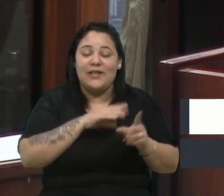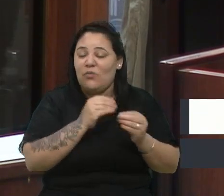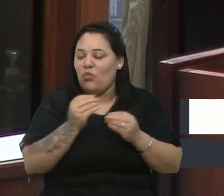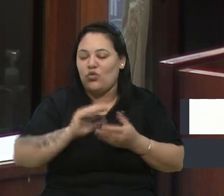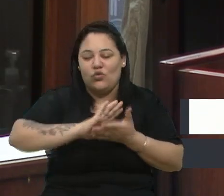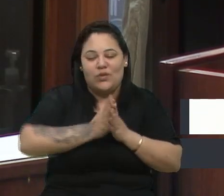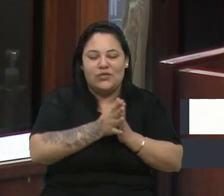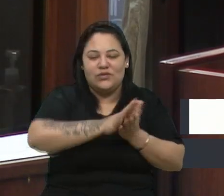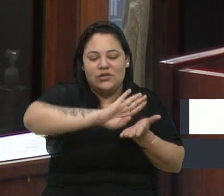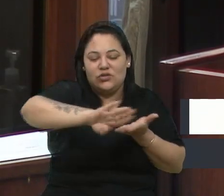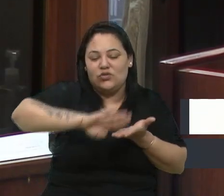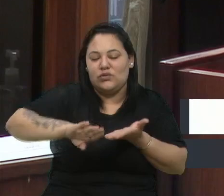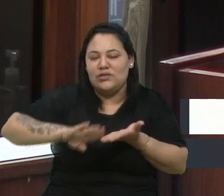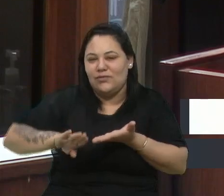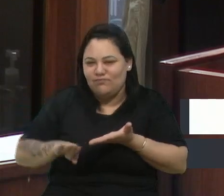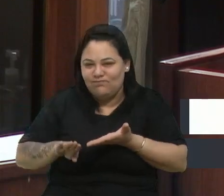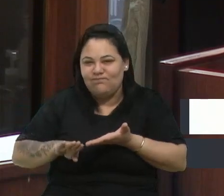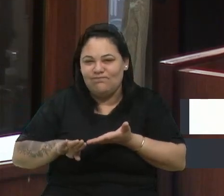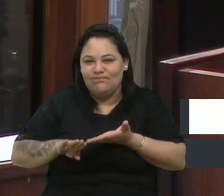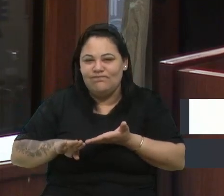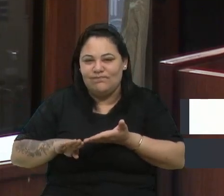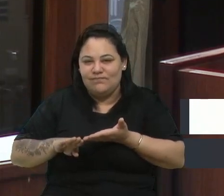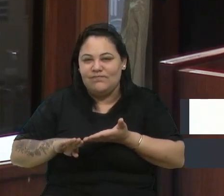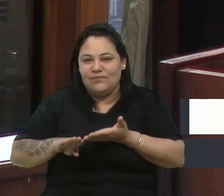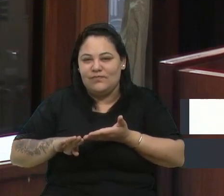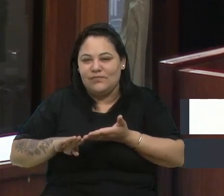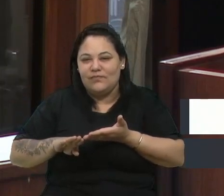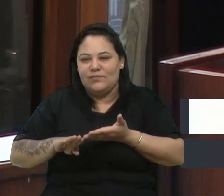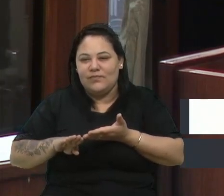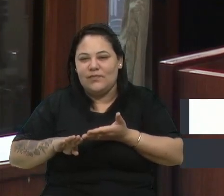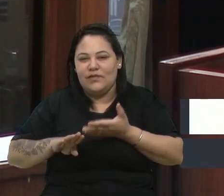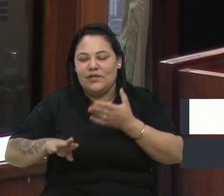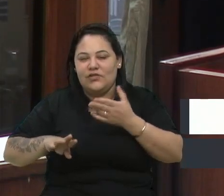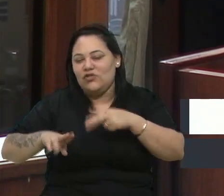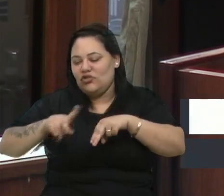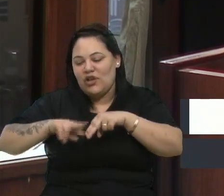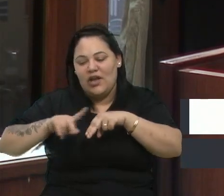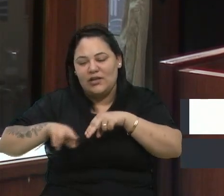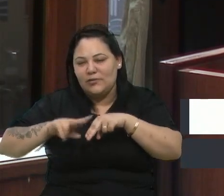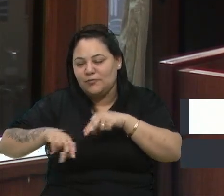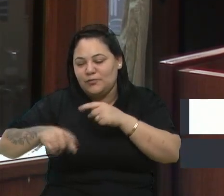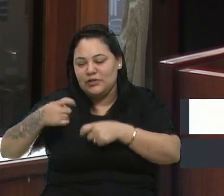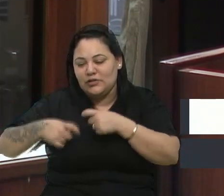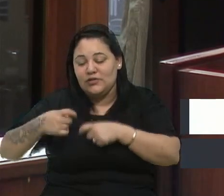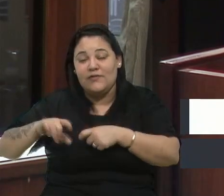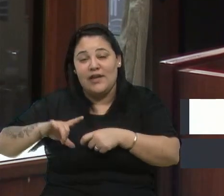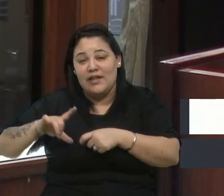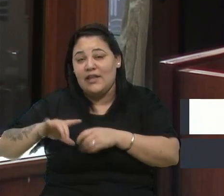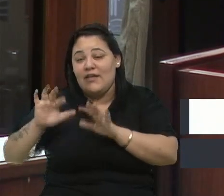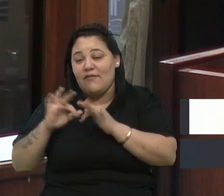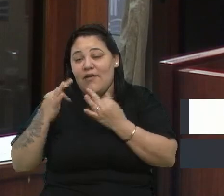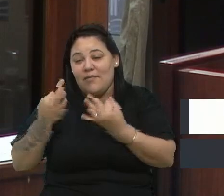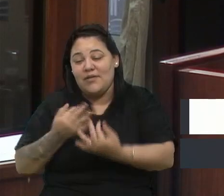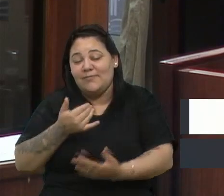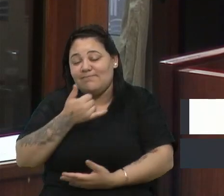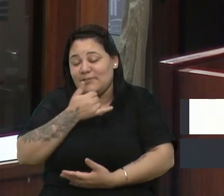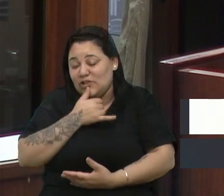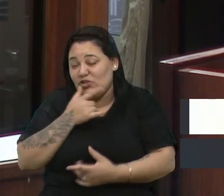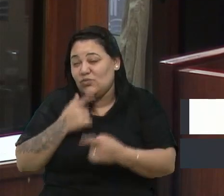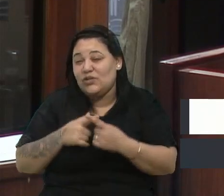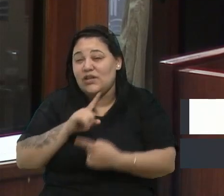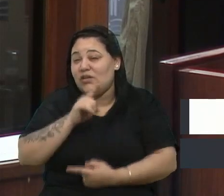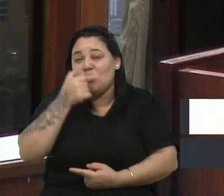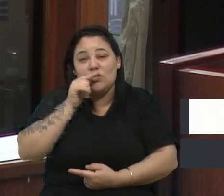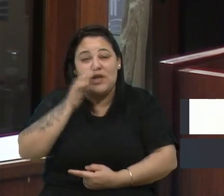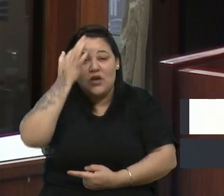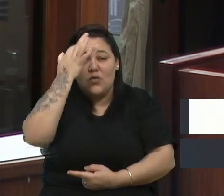por sexualidade, haverá famílias infelizes por não entender que a opção do seu filho é diferente